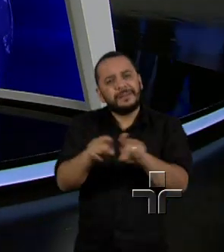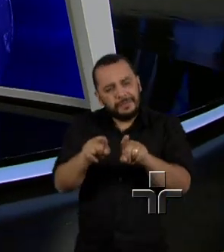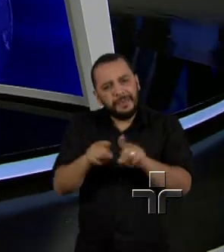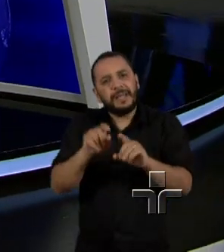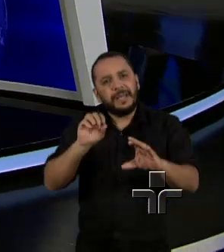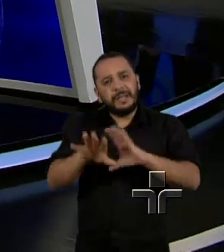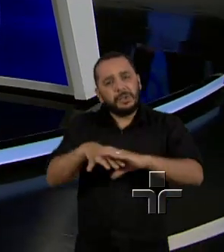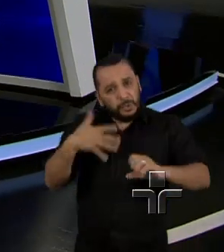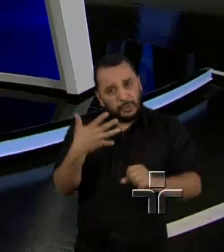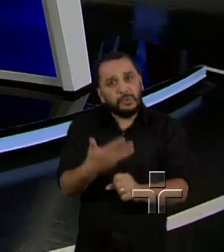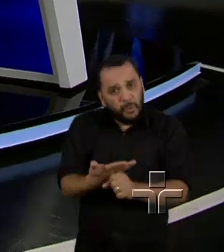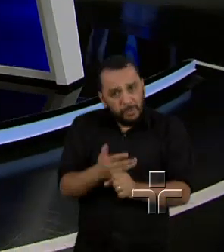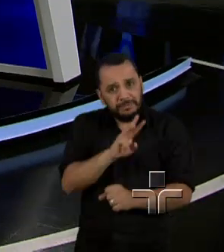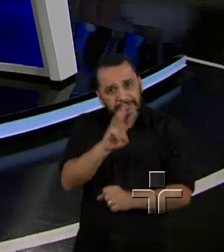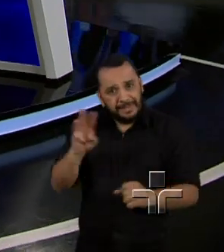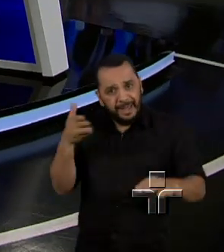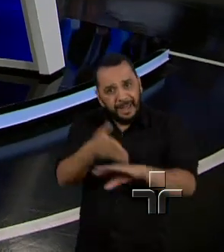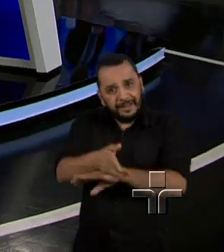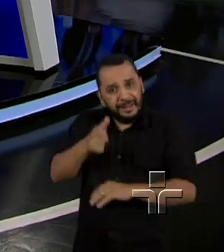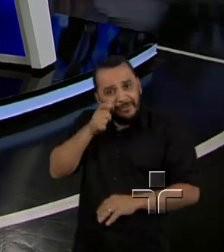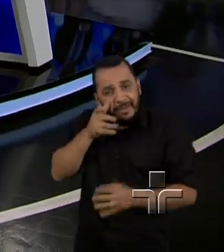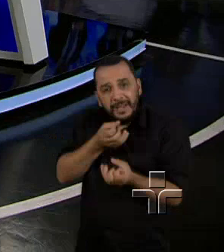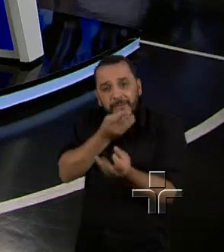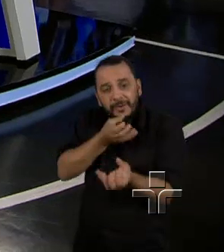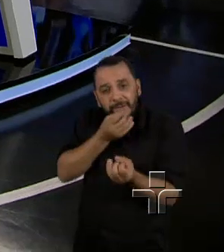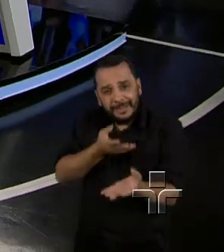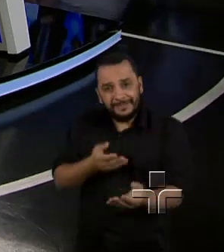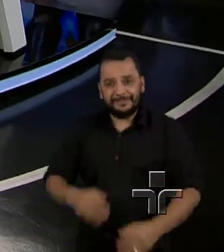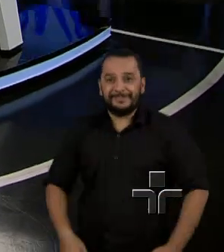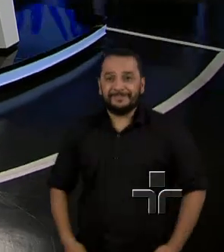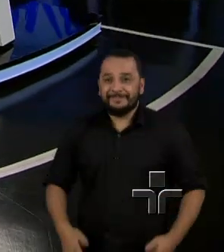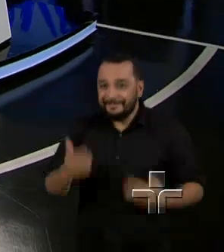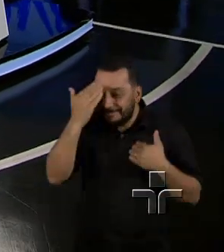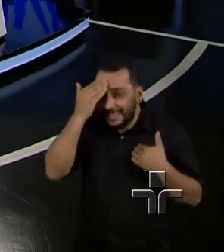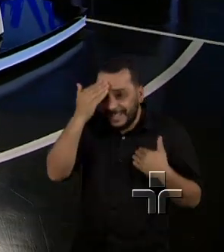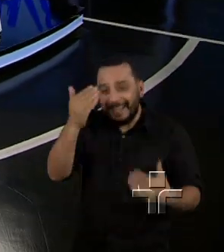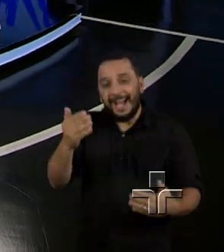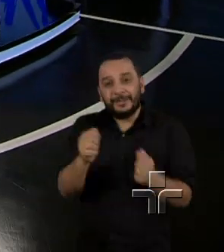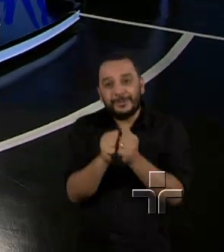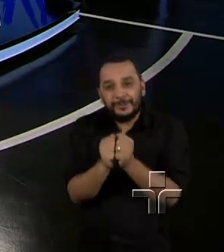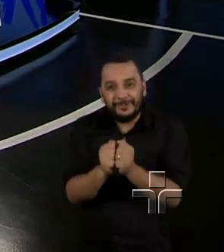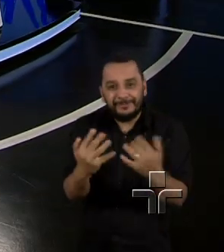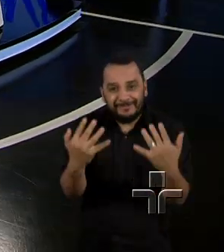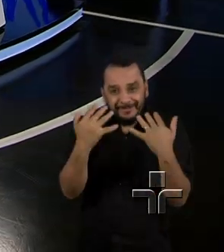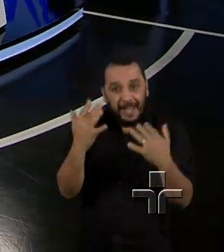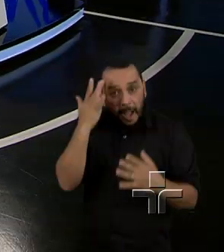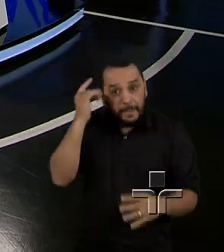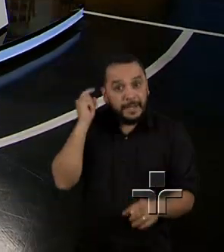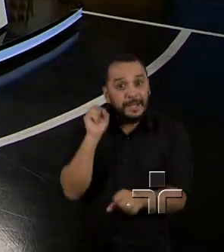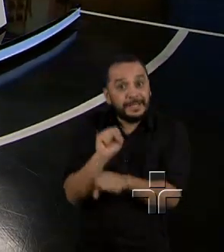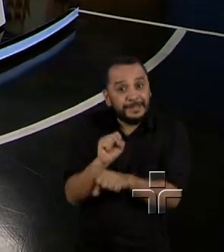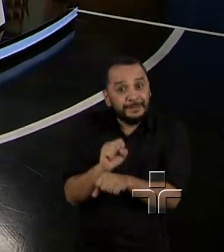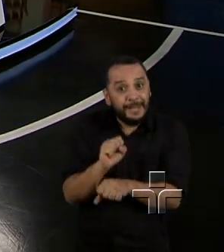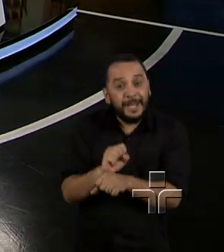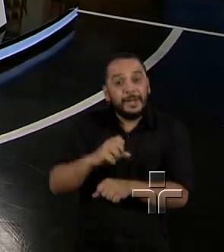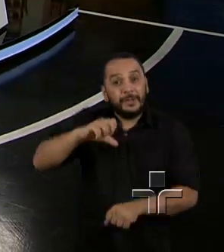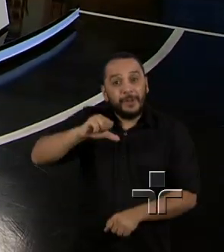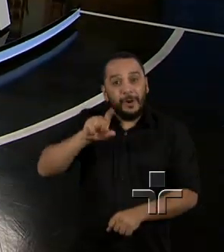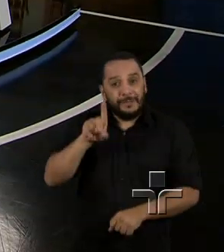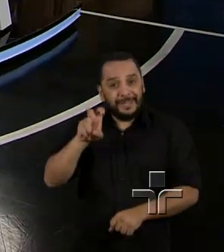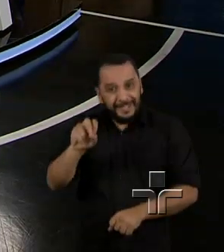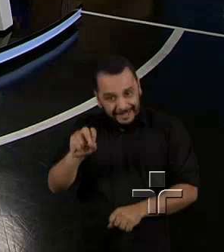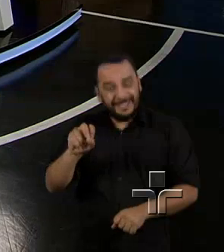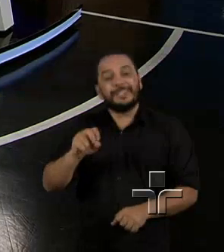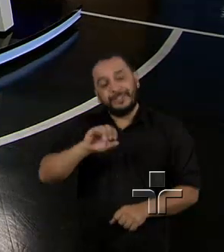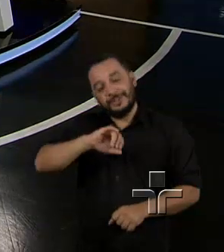YouTube. O endereço é youtube.com/jornalismo TV Cultura. Muito obrigada pela companhia e amanhã eu te espero, a partir das 9h15 no Jornal